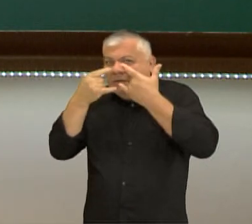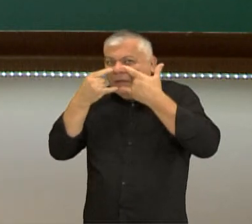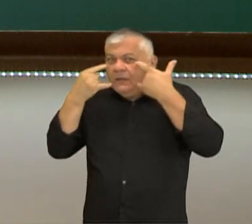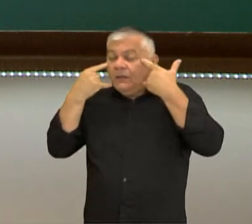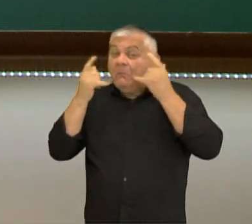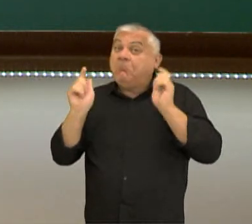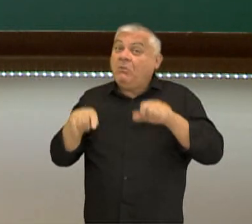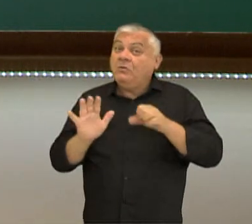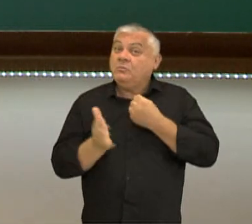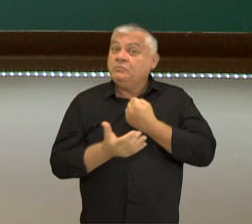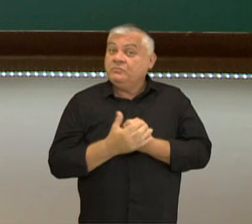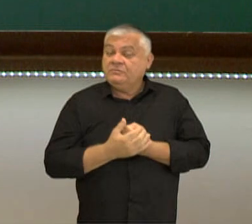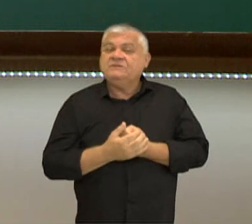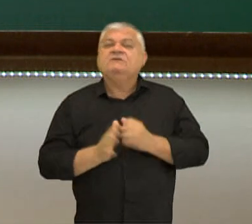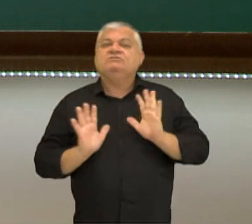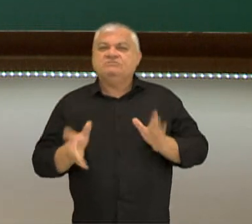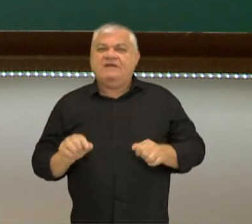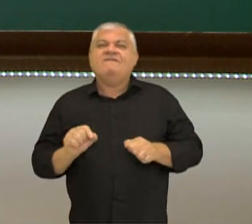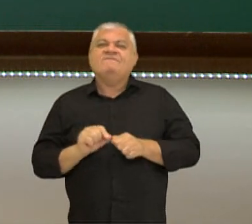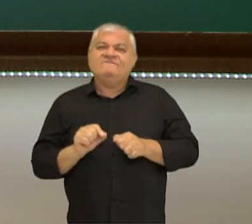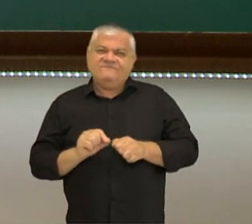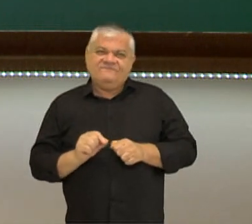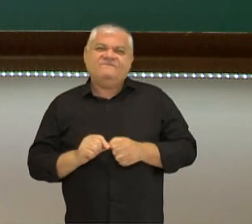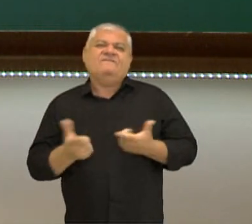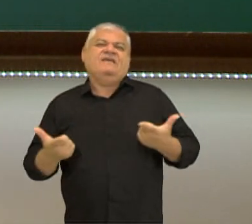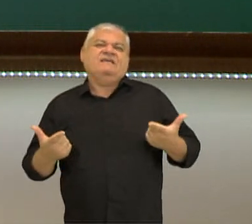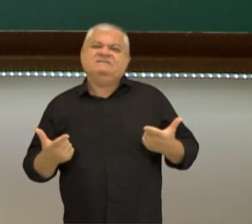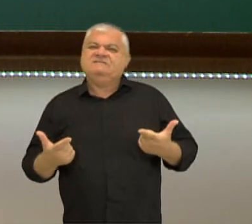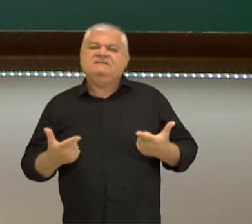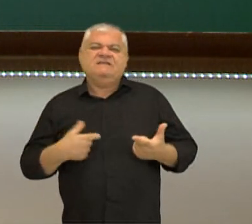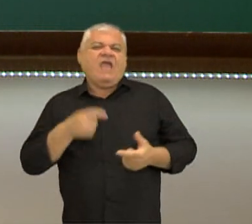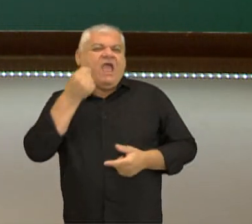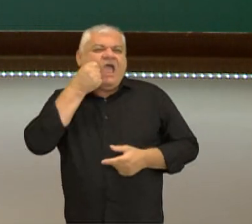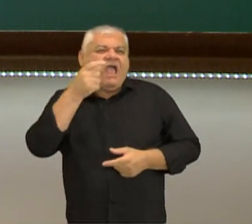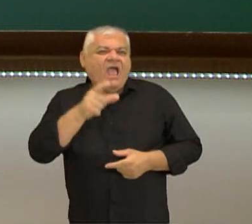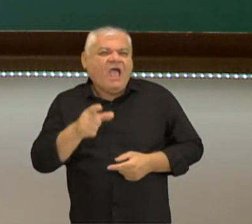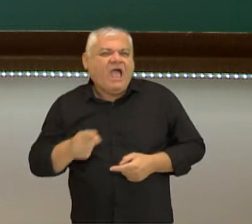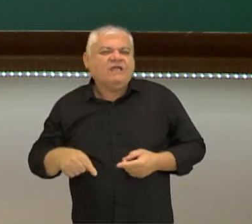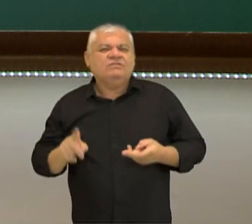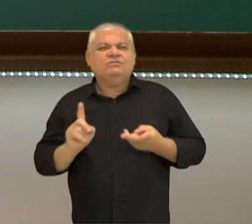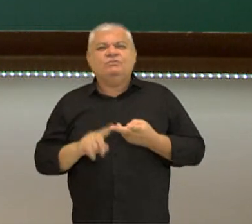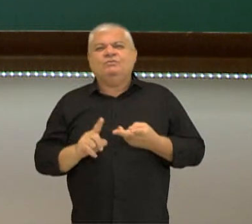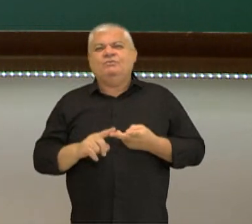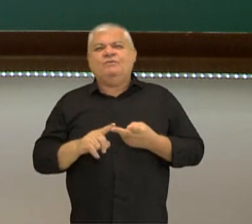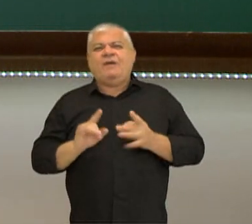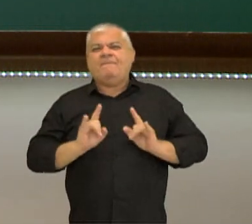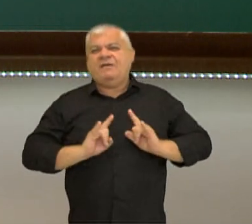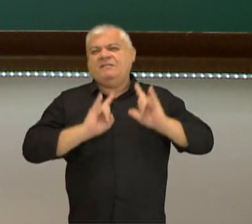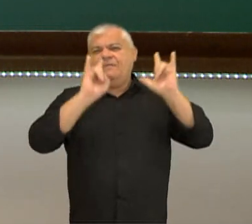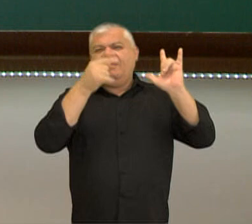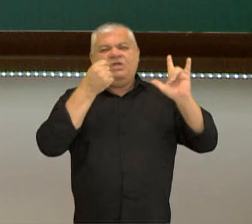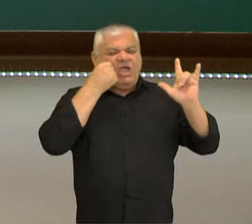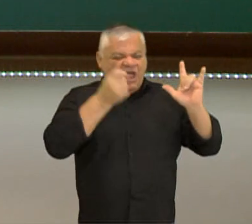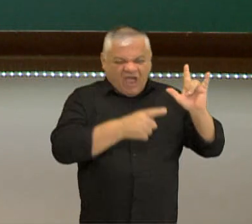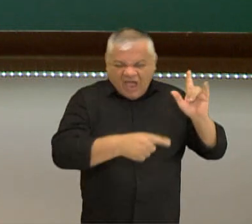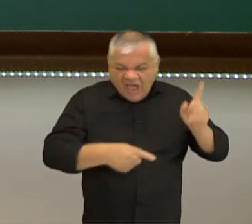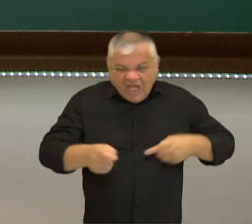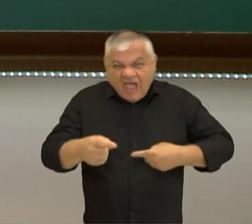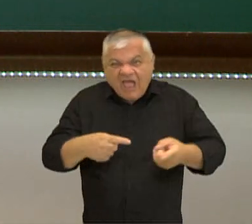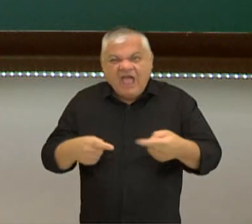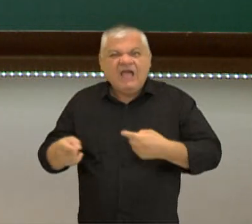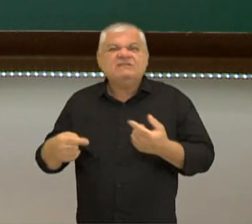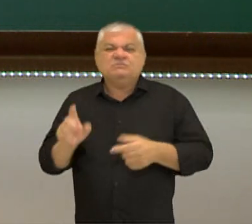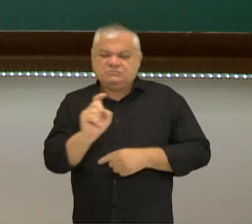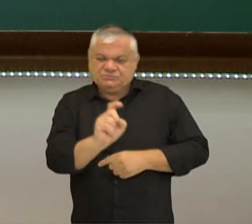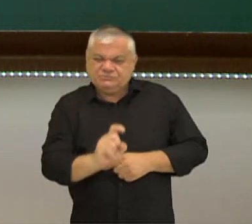artes, esse questionamento na pandemia, né, de ratos no apartamento dele, né, fez vários grafites